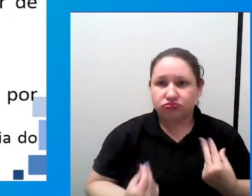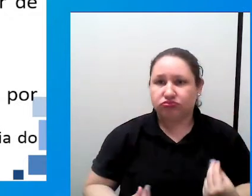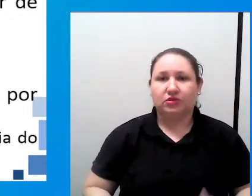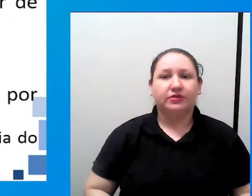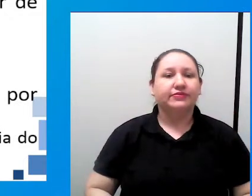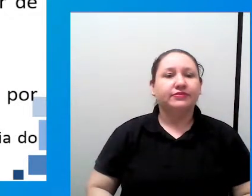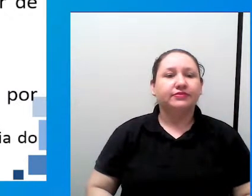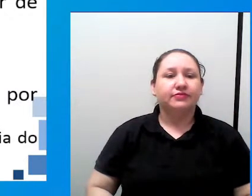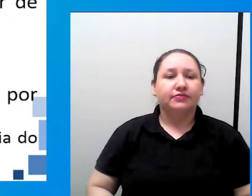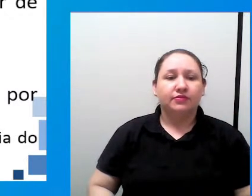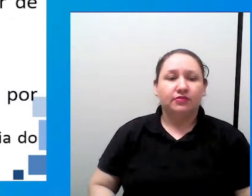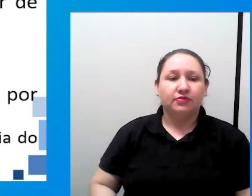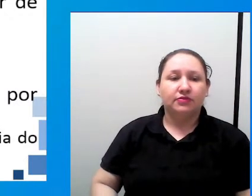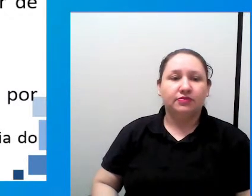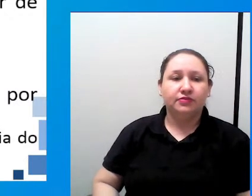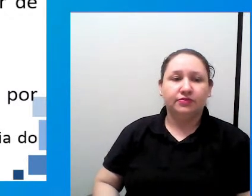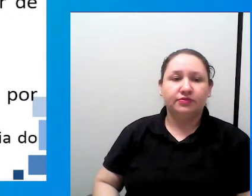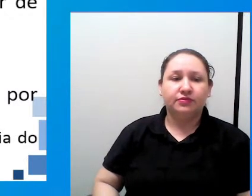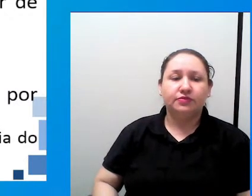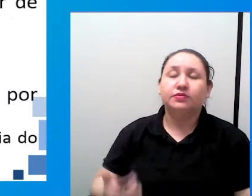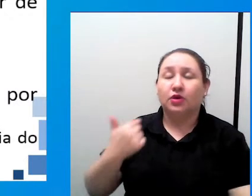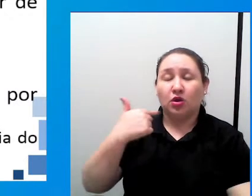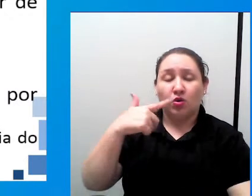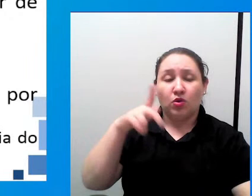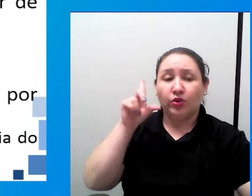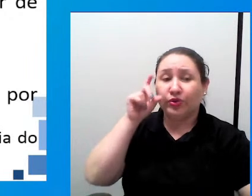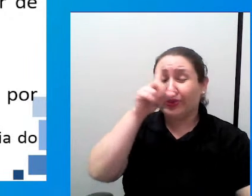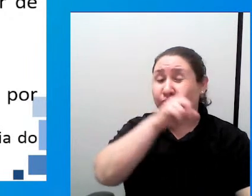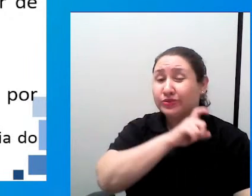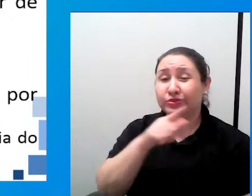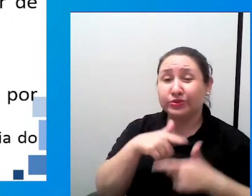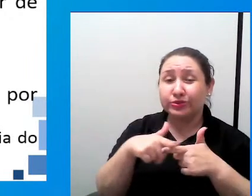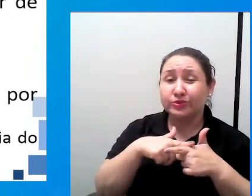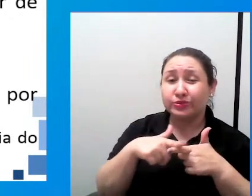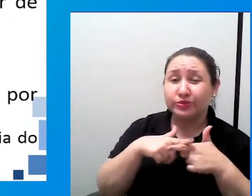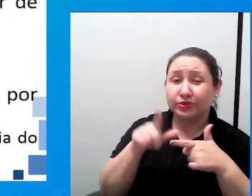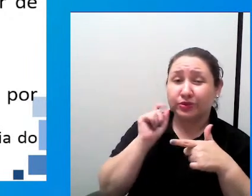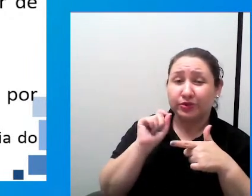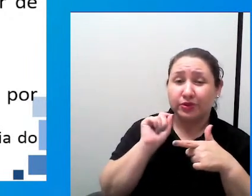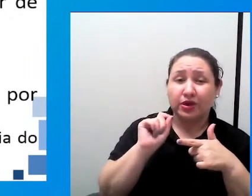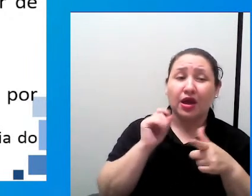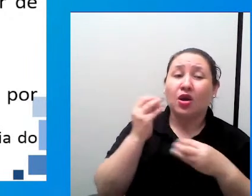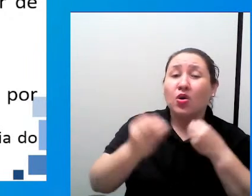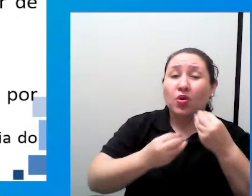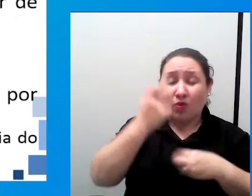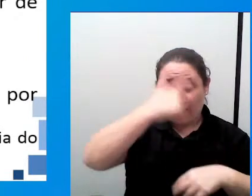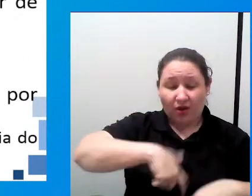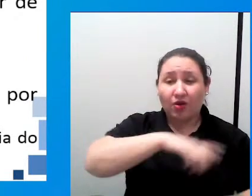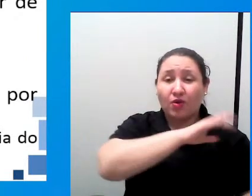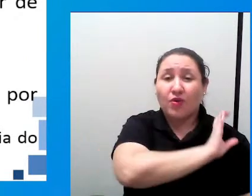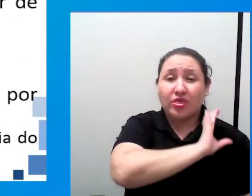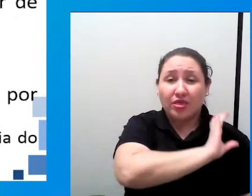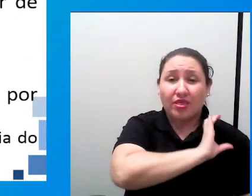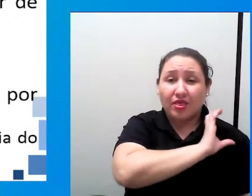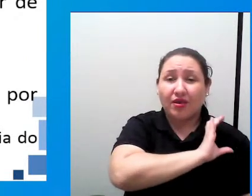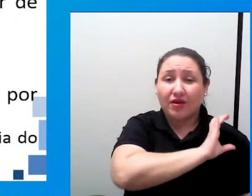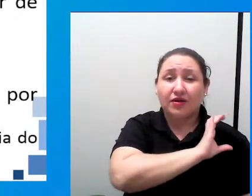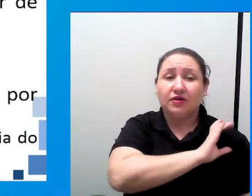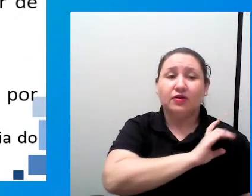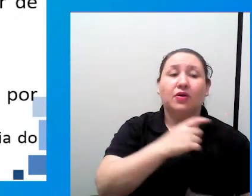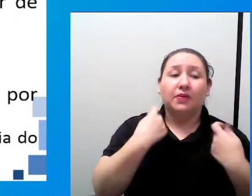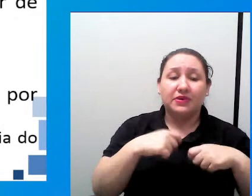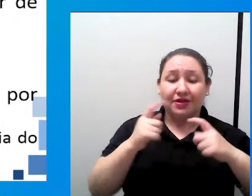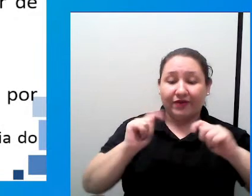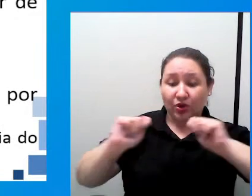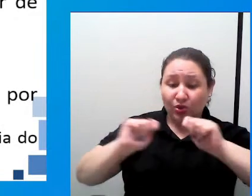disso. Uma outra dificuldade encontrada foi como que a gente, da coordenação, poderia controlar a execução das